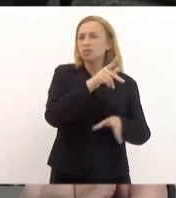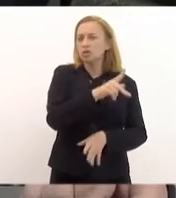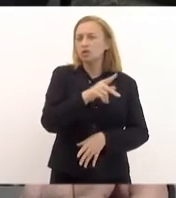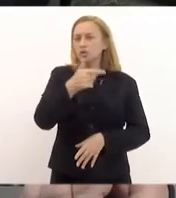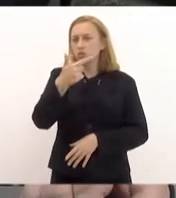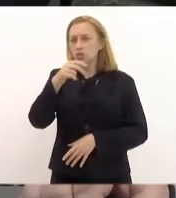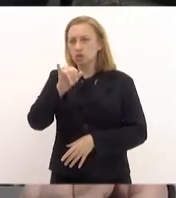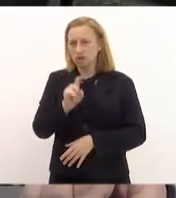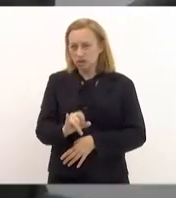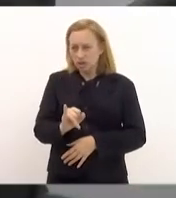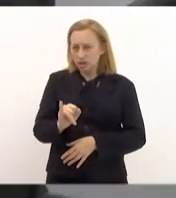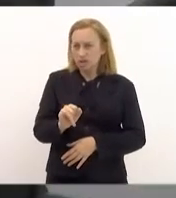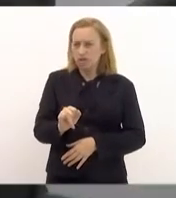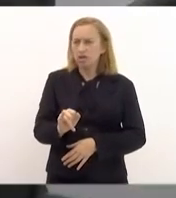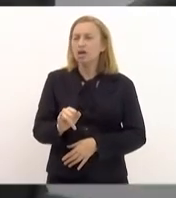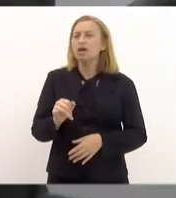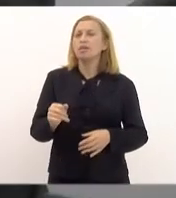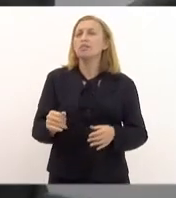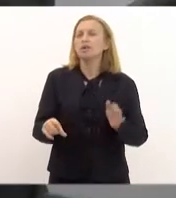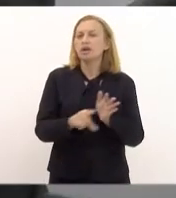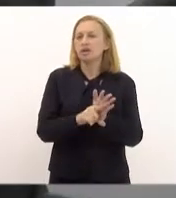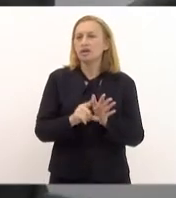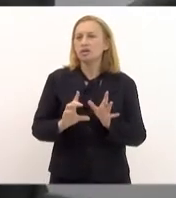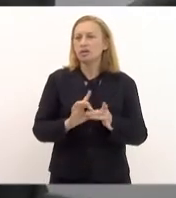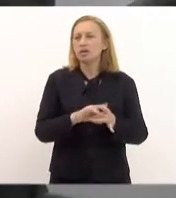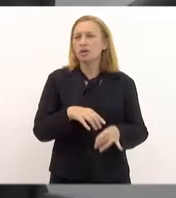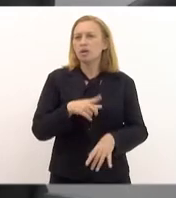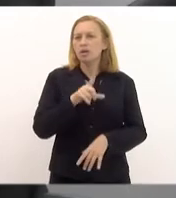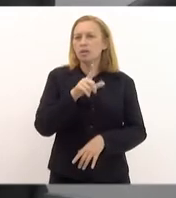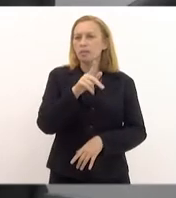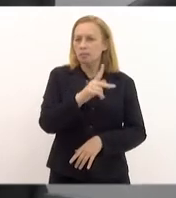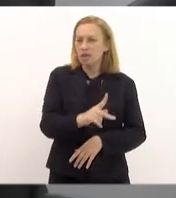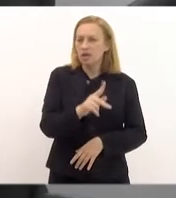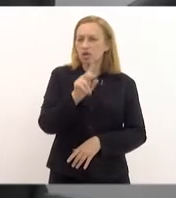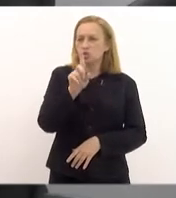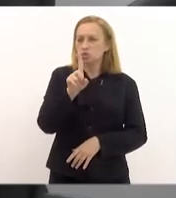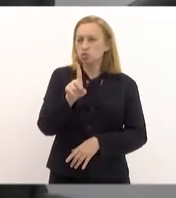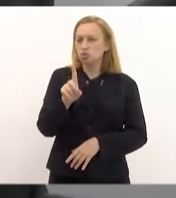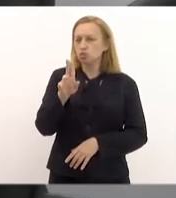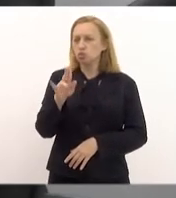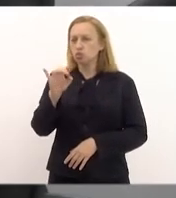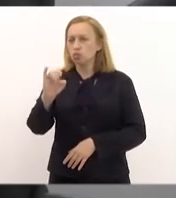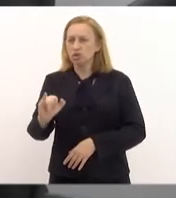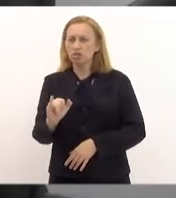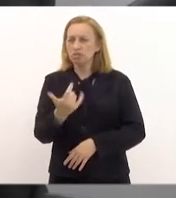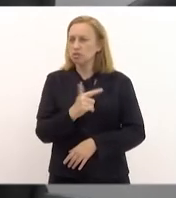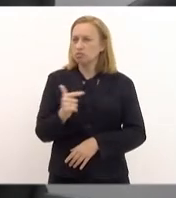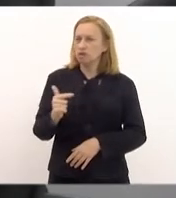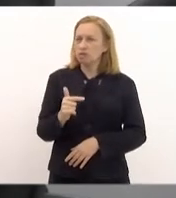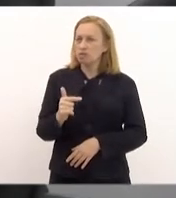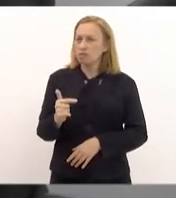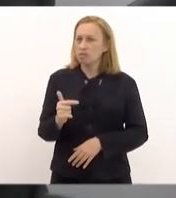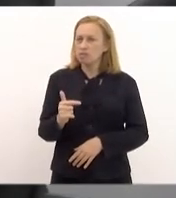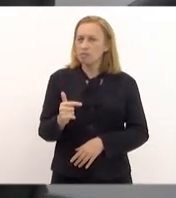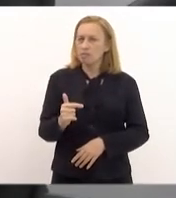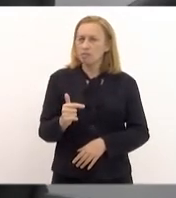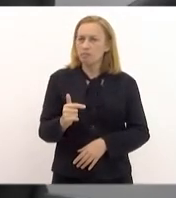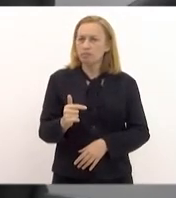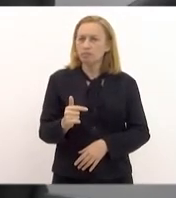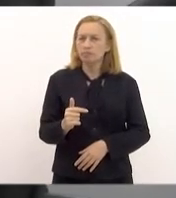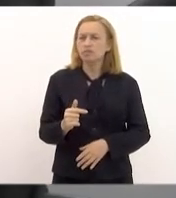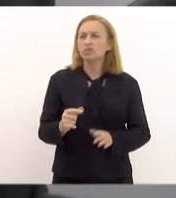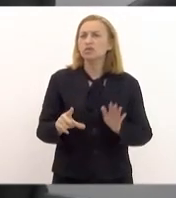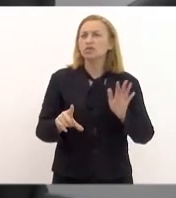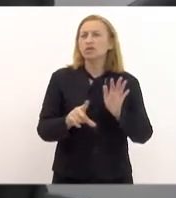rigor, né, pela lei complementar, o PEDUI ainda não existe. Porque assim, o parágrafo 7º do